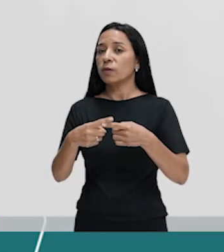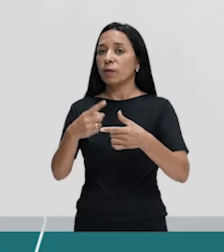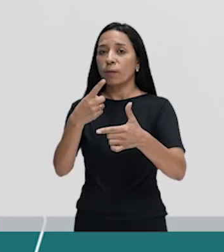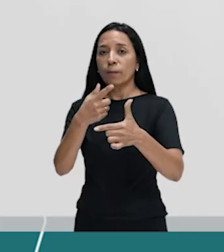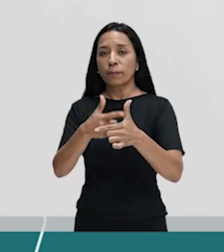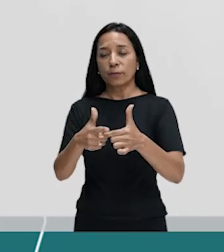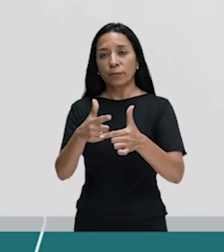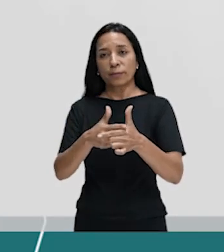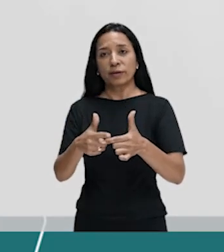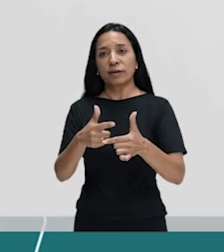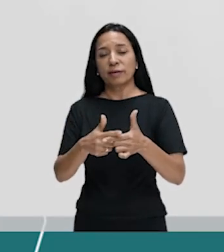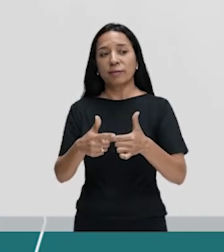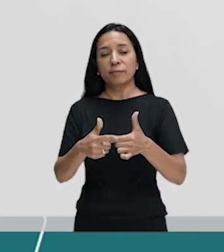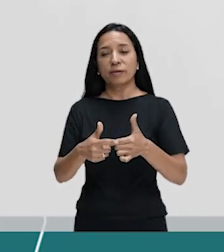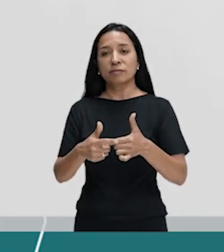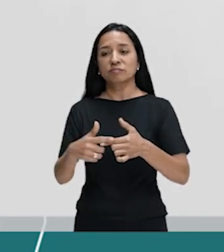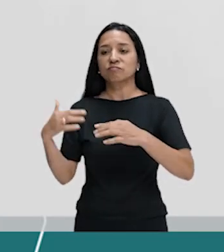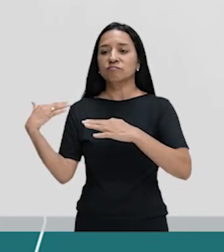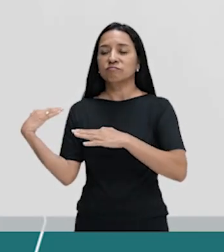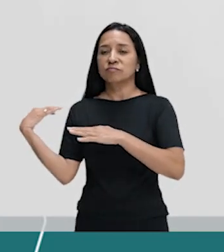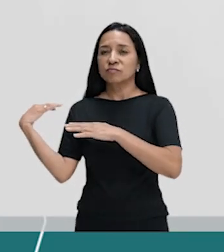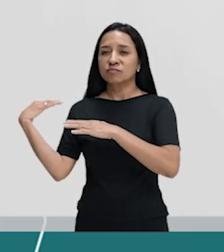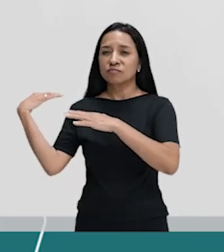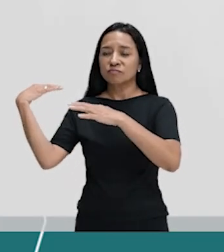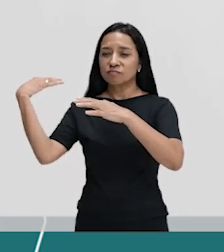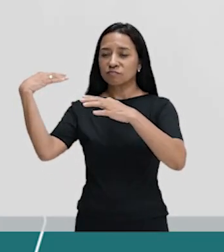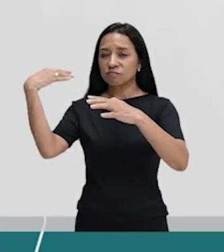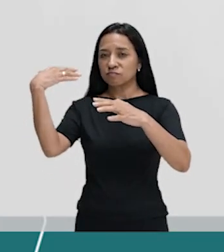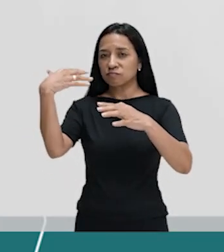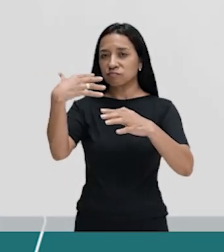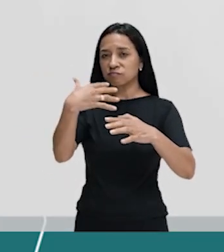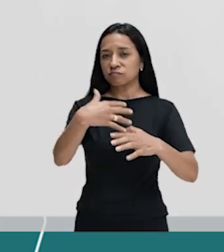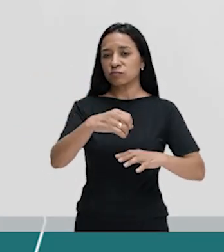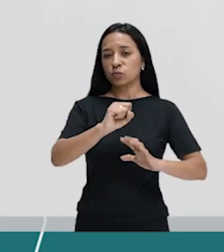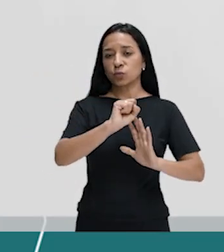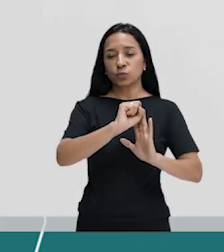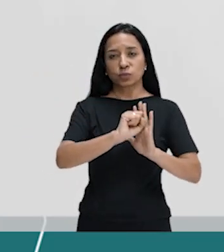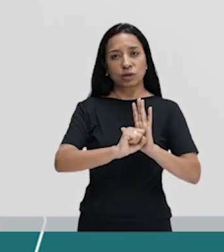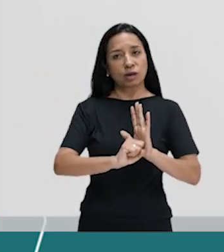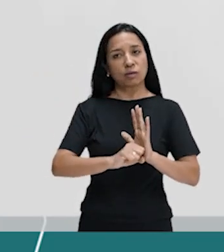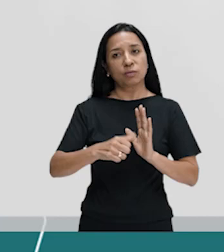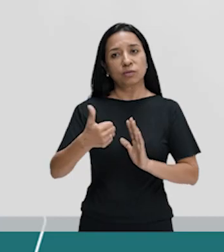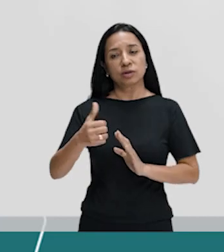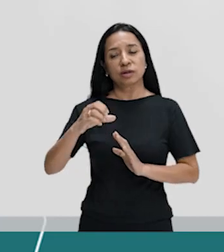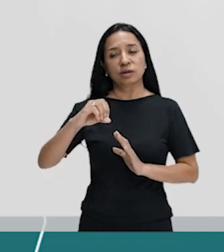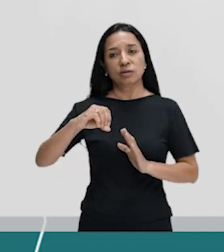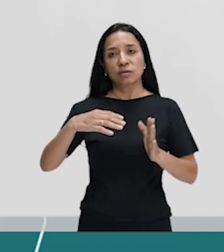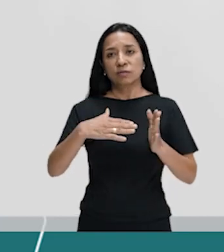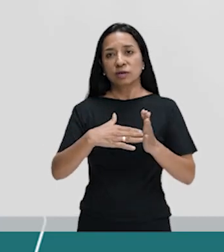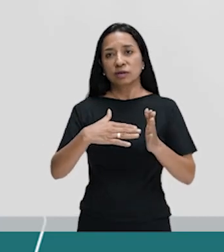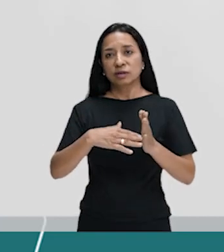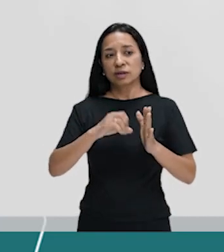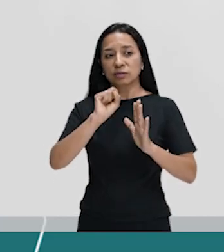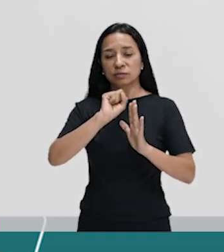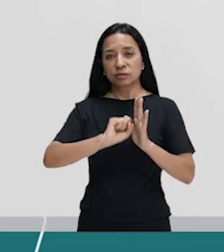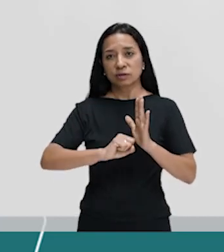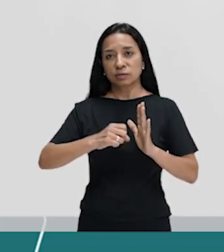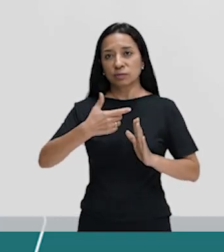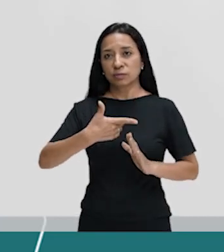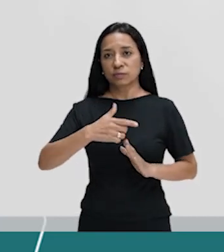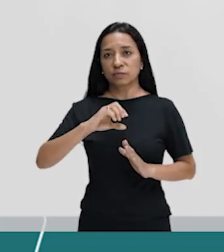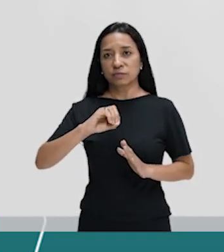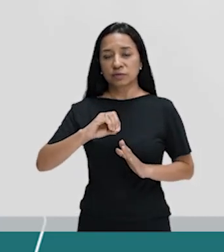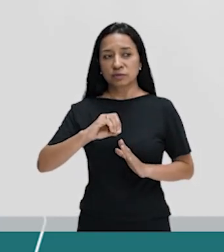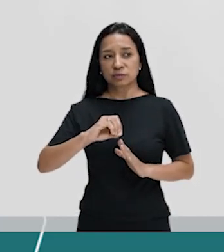vem ali desde o século XIX, passando pelo século XX. E se nós